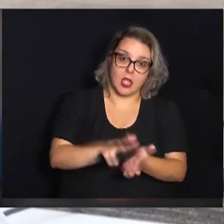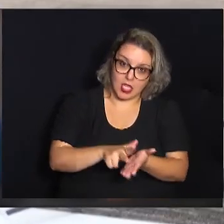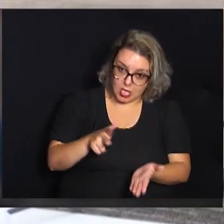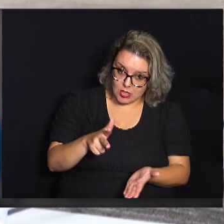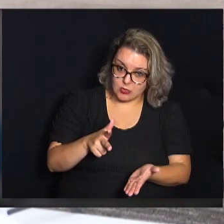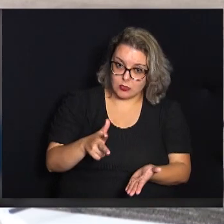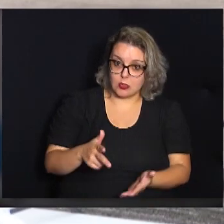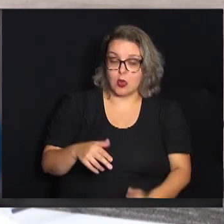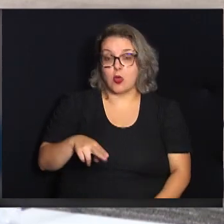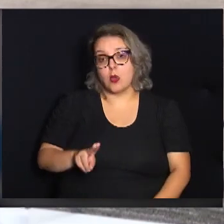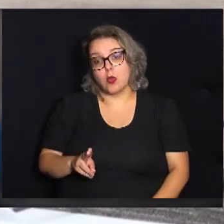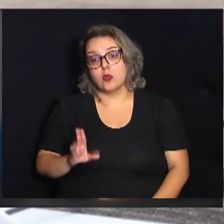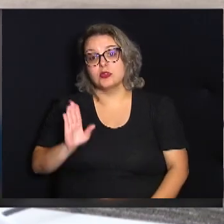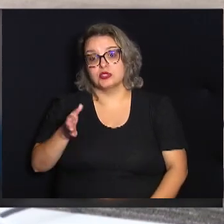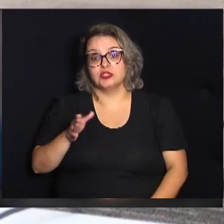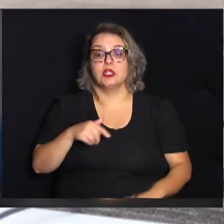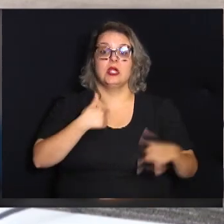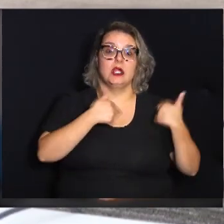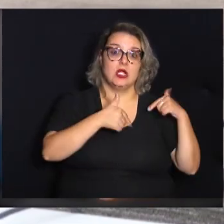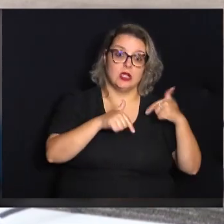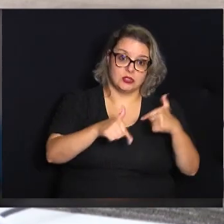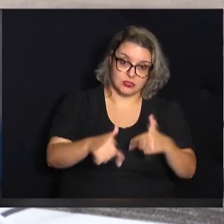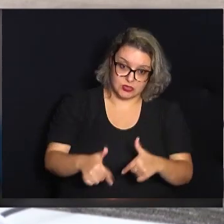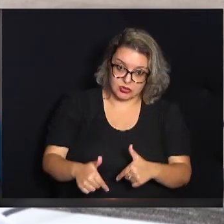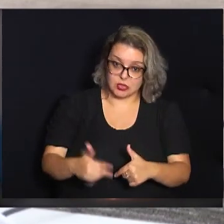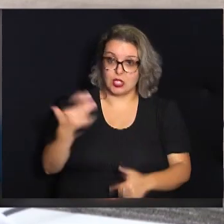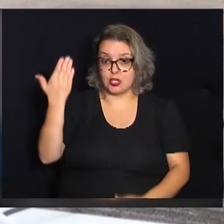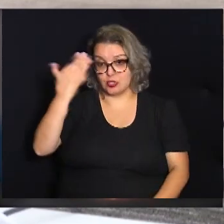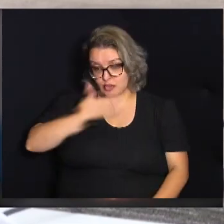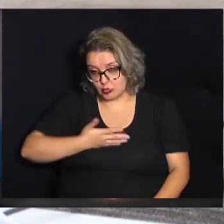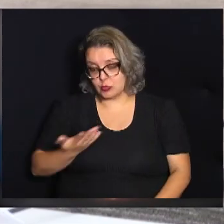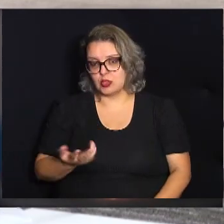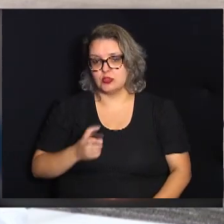essa experiência aí, né,